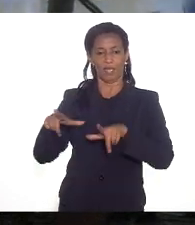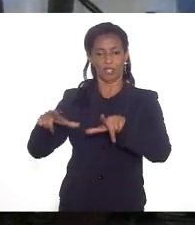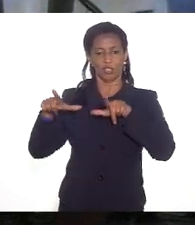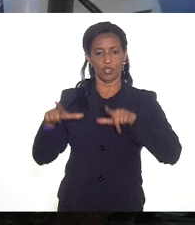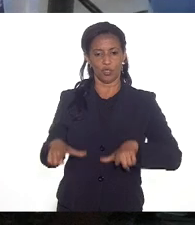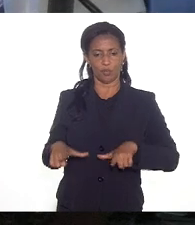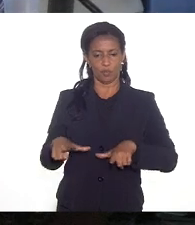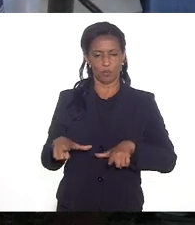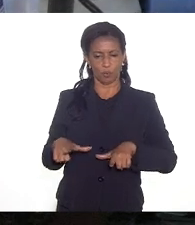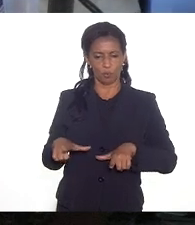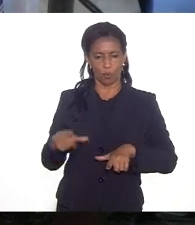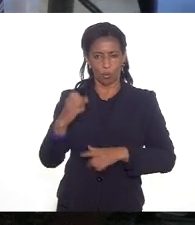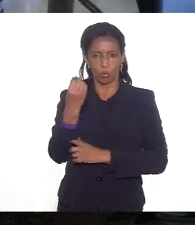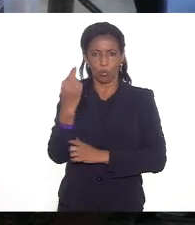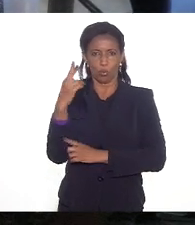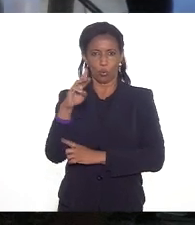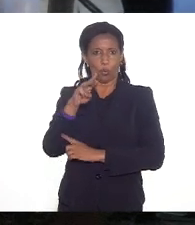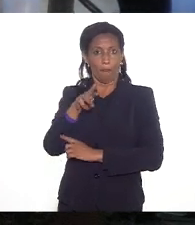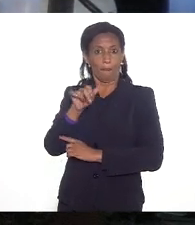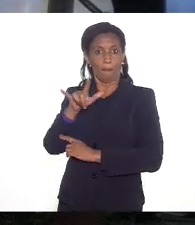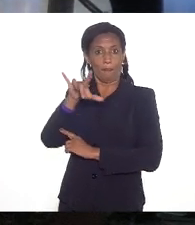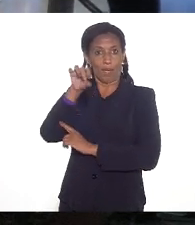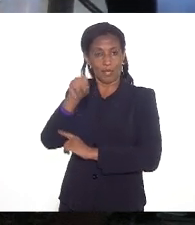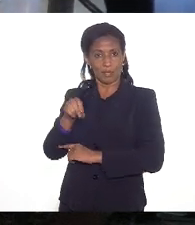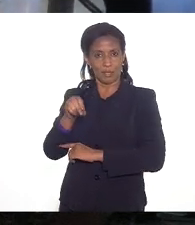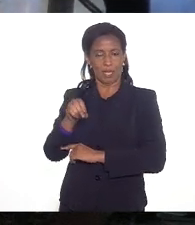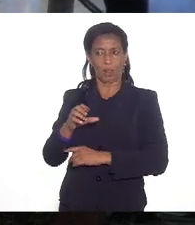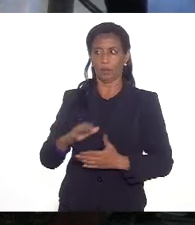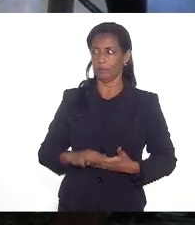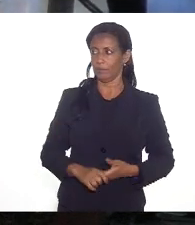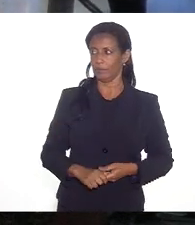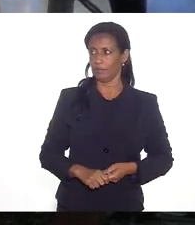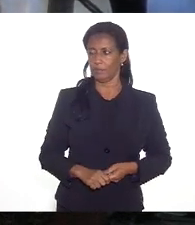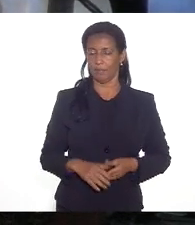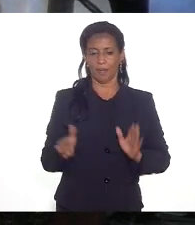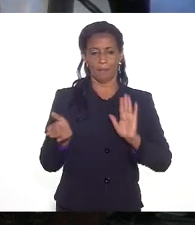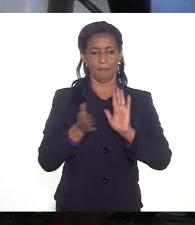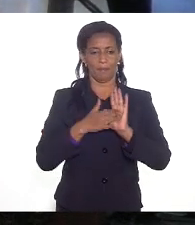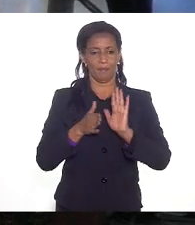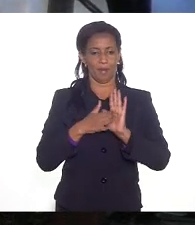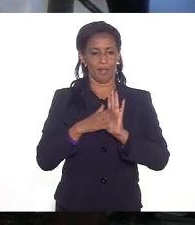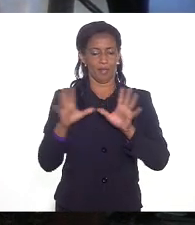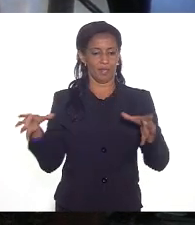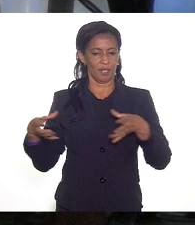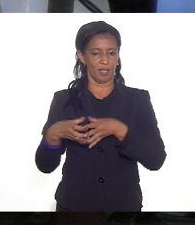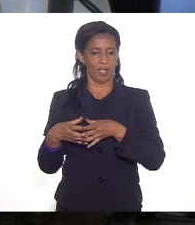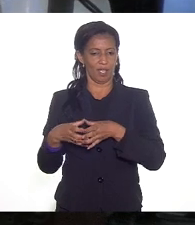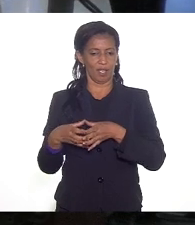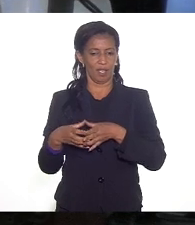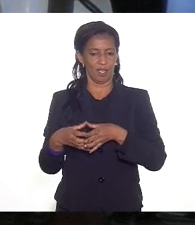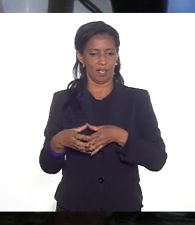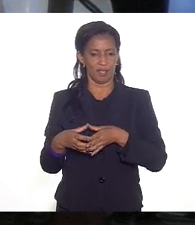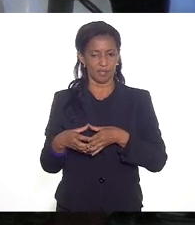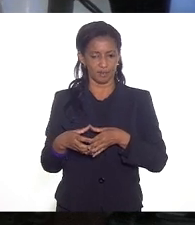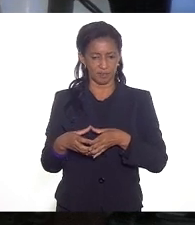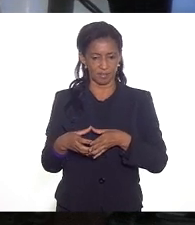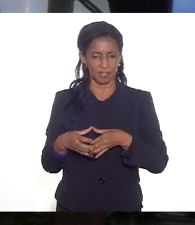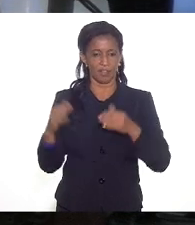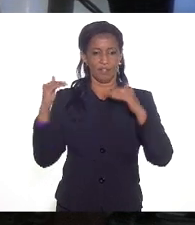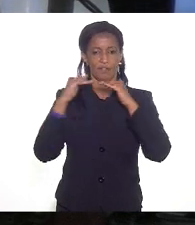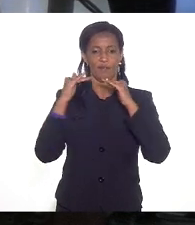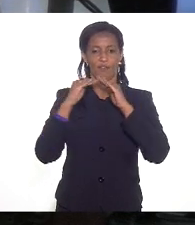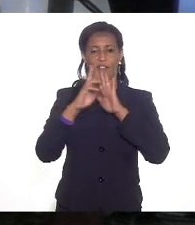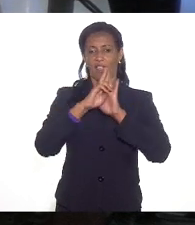ao ilustríssimo Dr Marcelo Barreto Franco da Silveira parecer à comissão de normas internas e proposições externas favorável